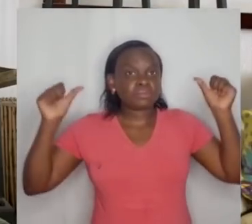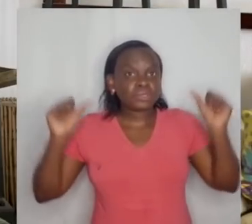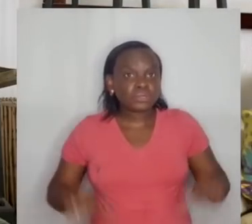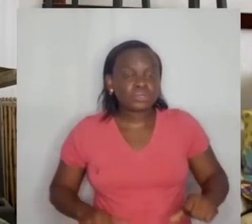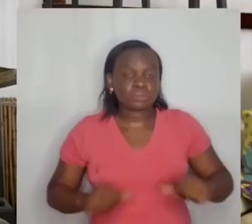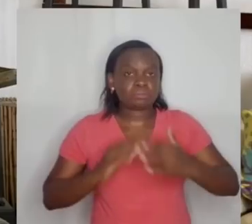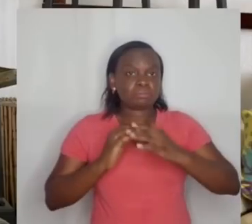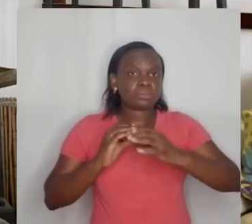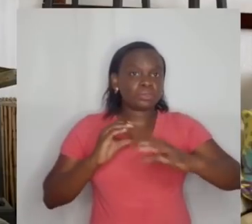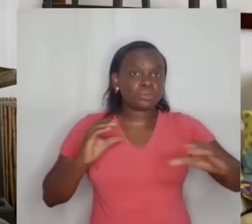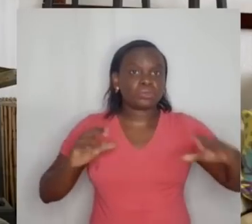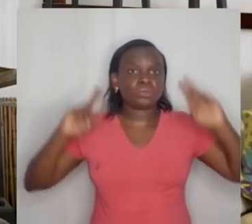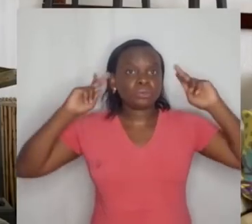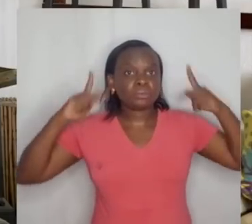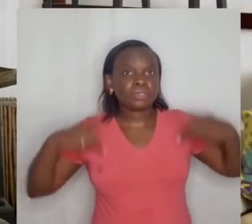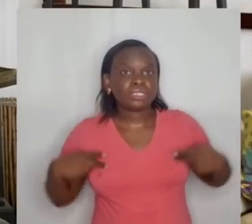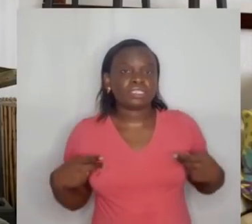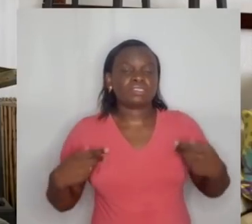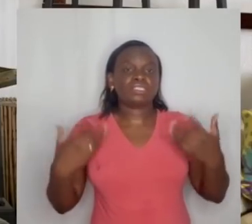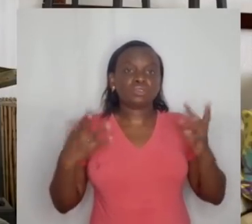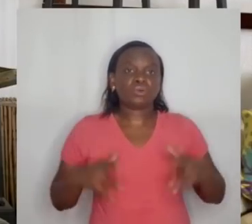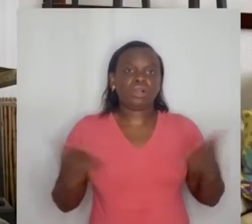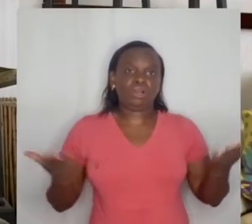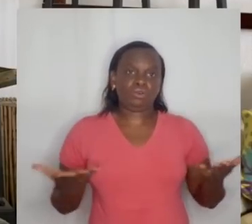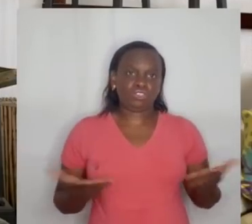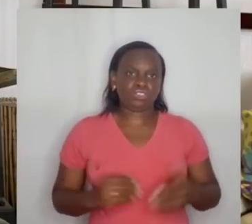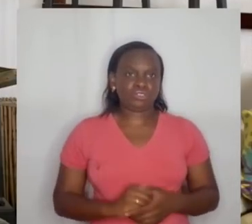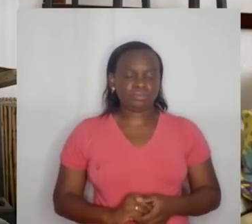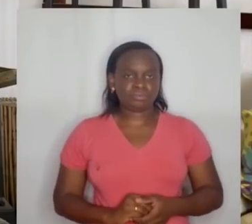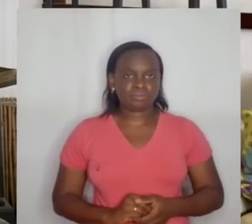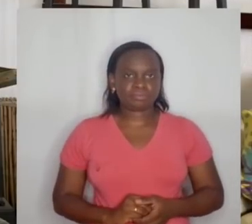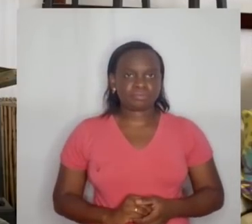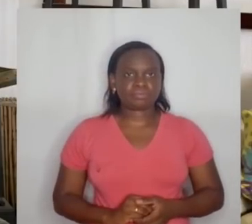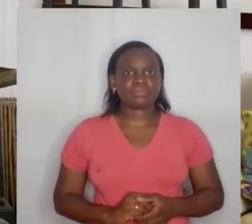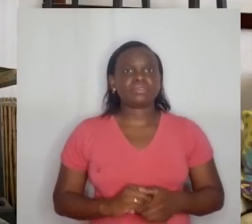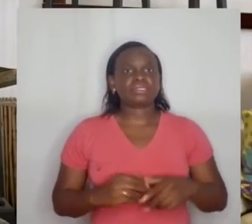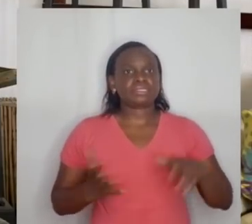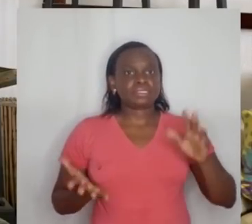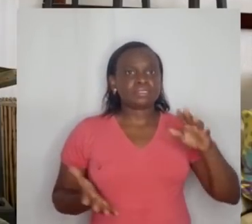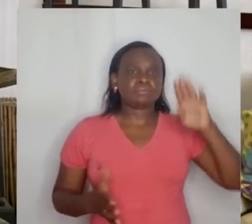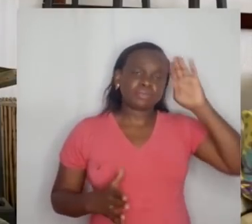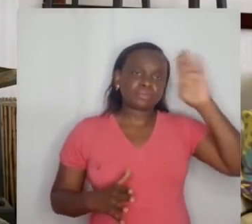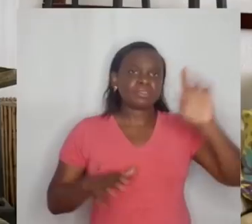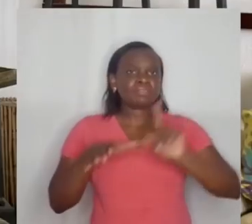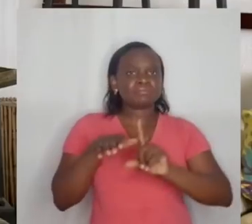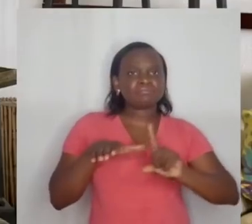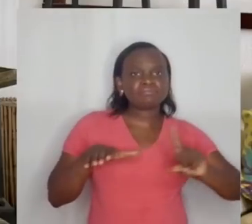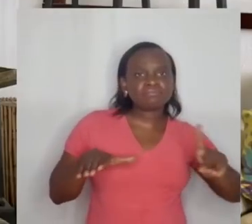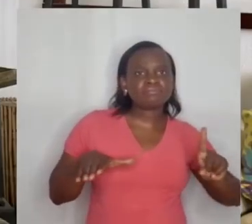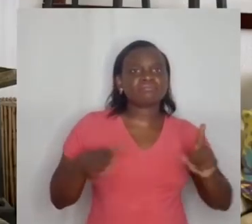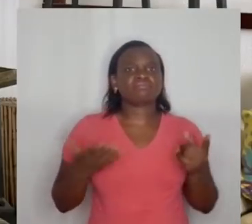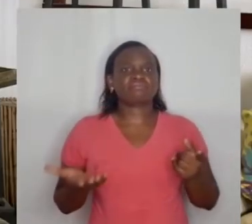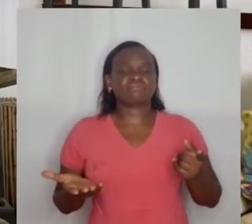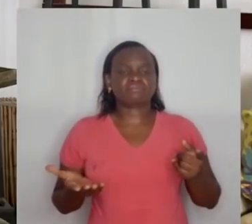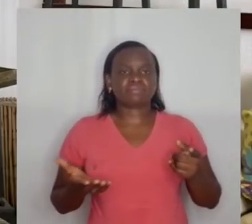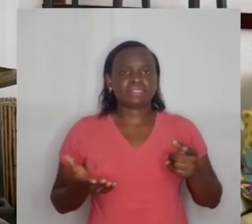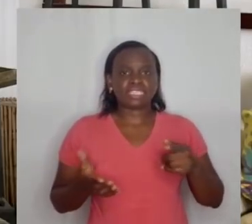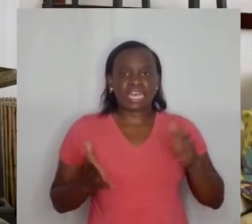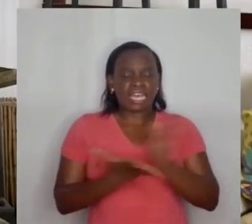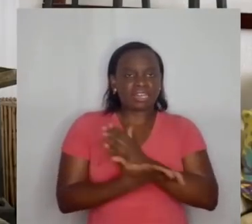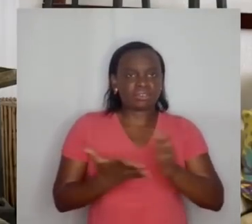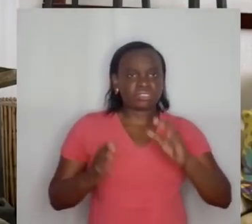crise sanitária e humanitária como essa que estamos vivendo, marcada pelo distanciamento social,